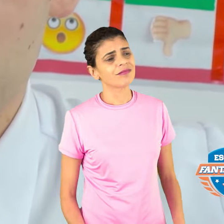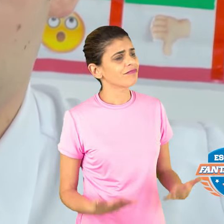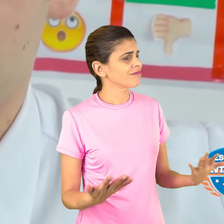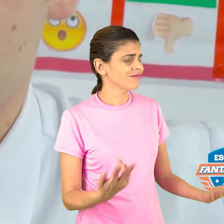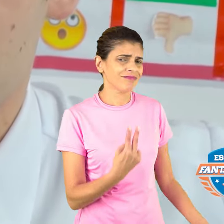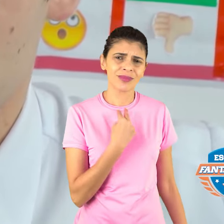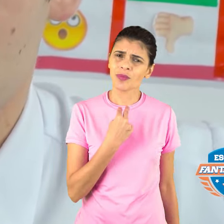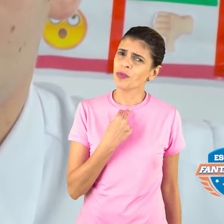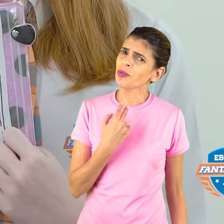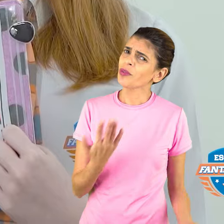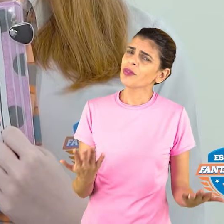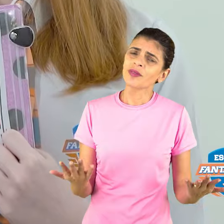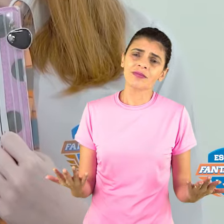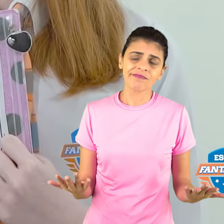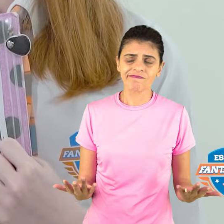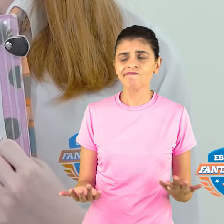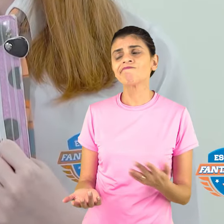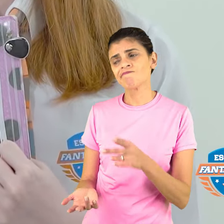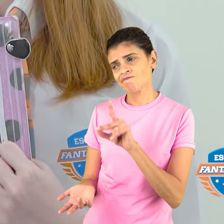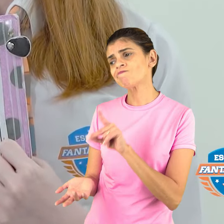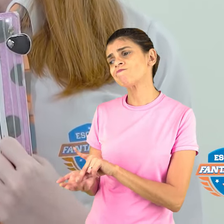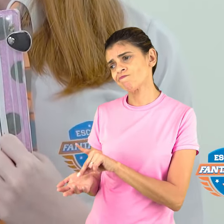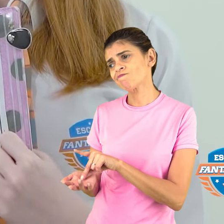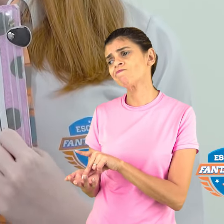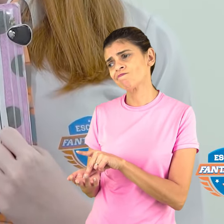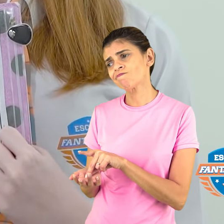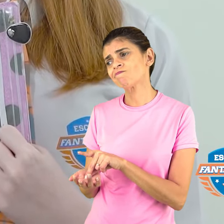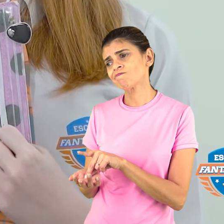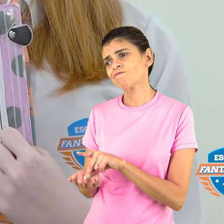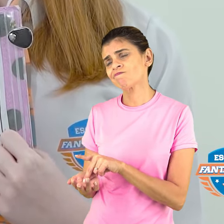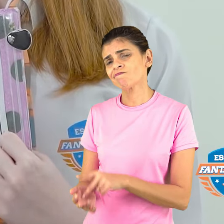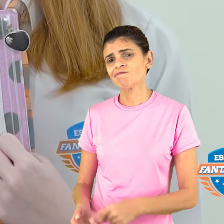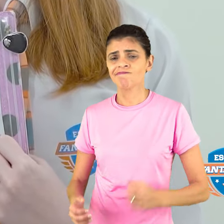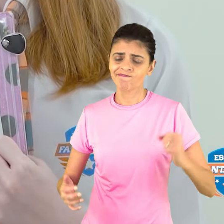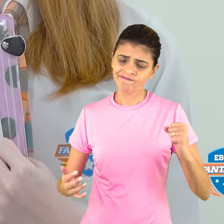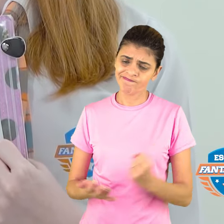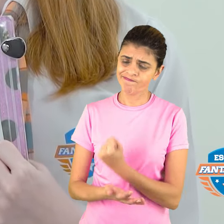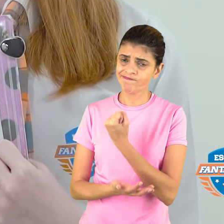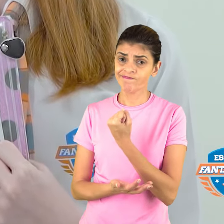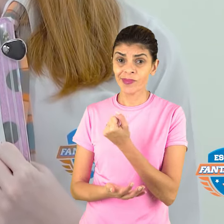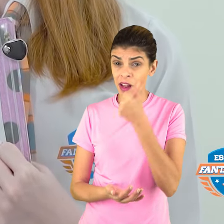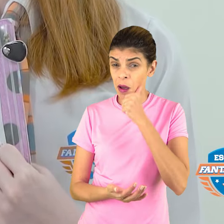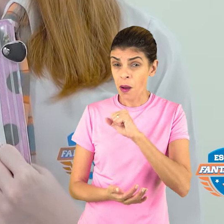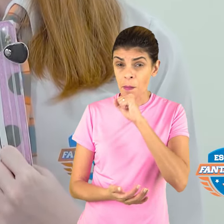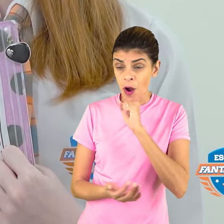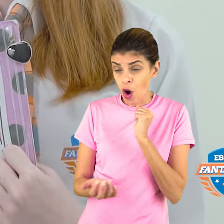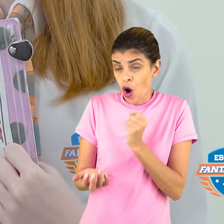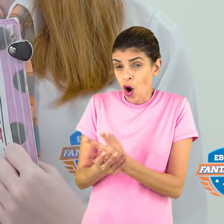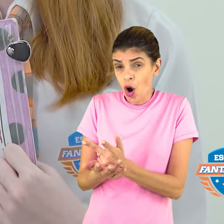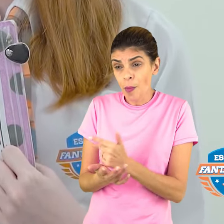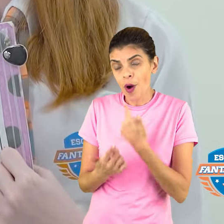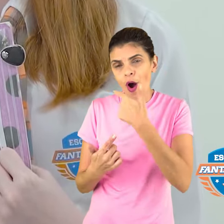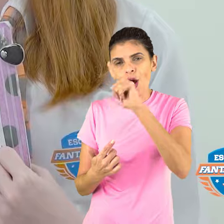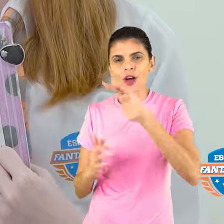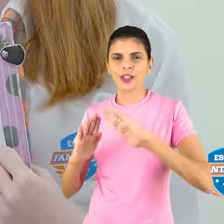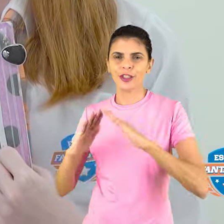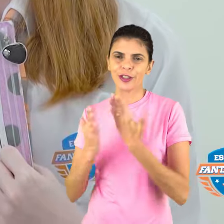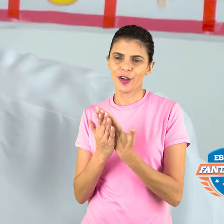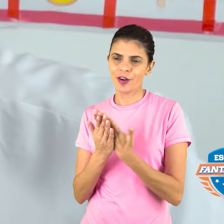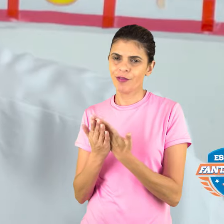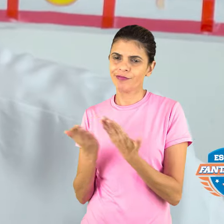Isso não pode ser verdade. É verdade. A mãe dela comprou uma escola em outra cidade. Eles vão ter que se